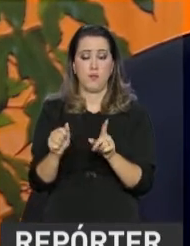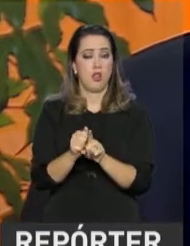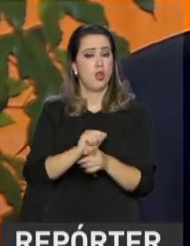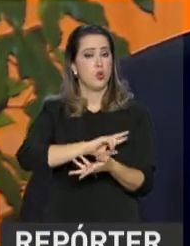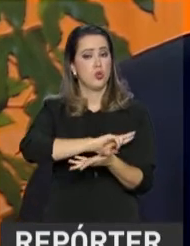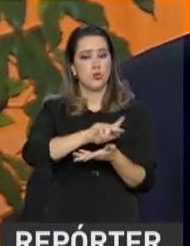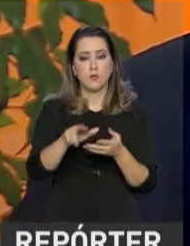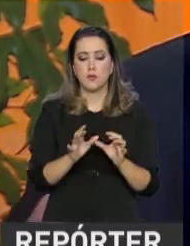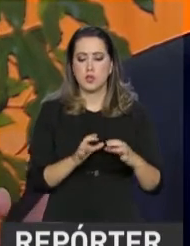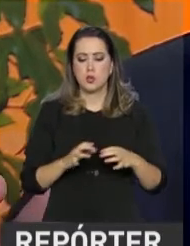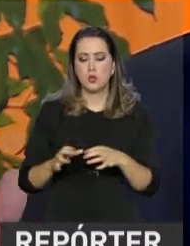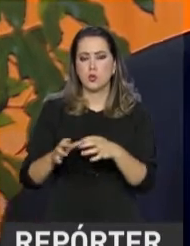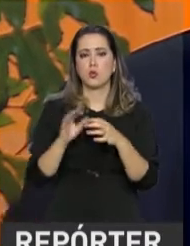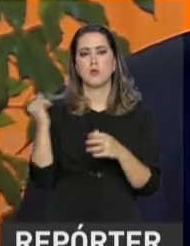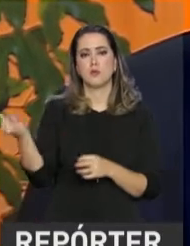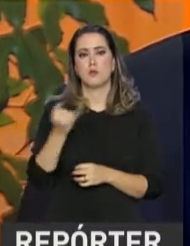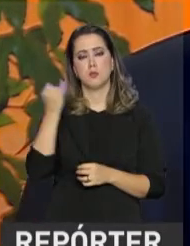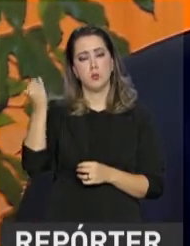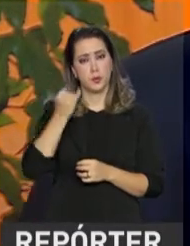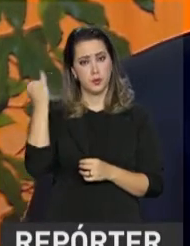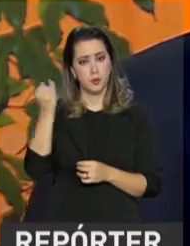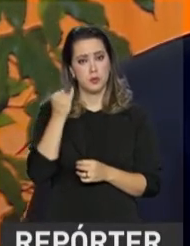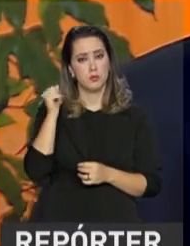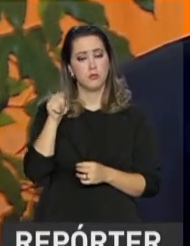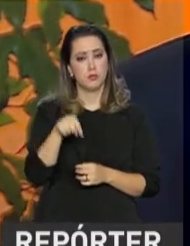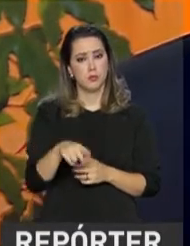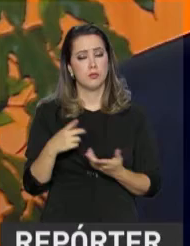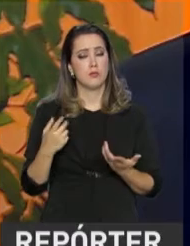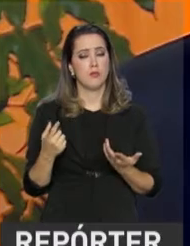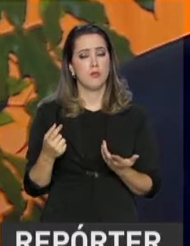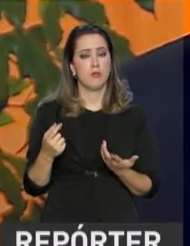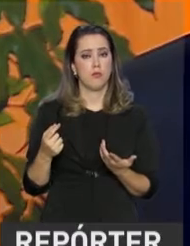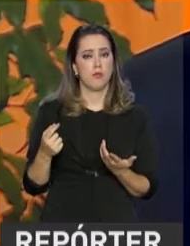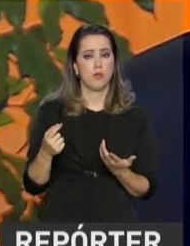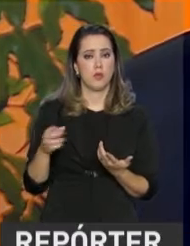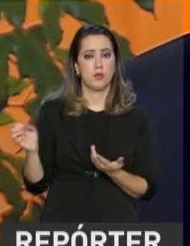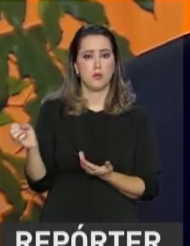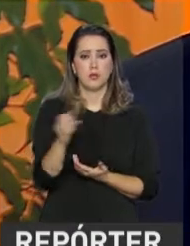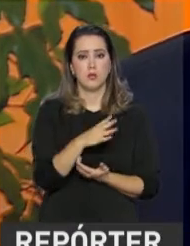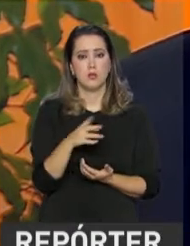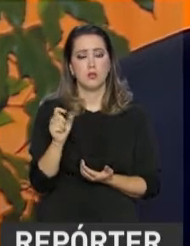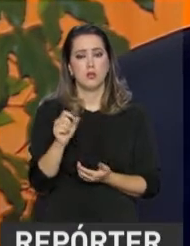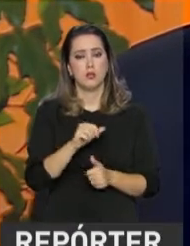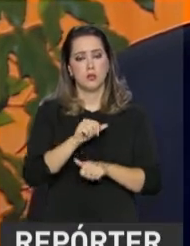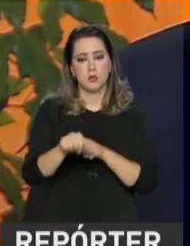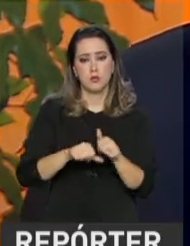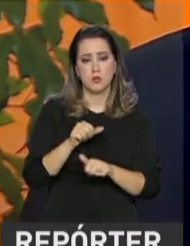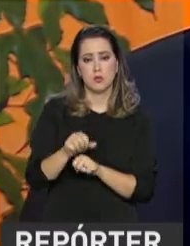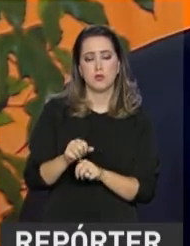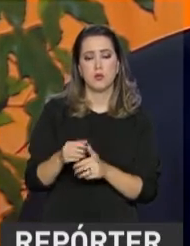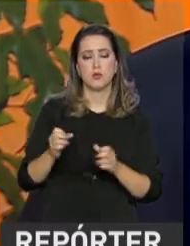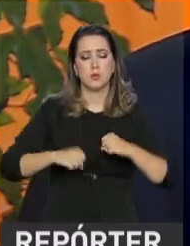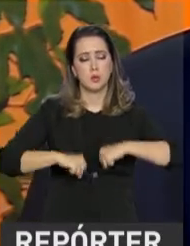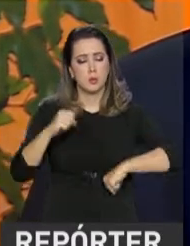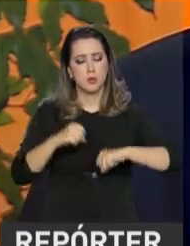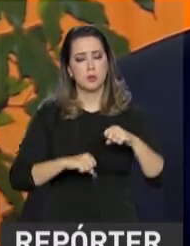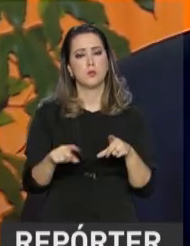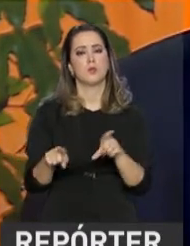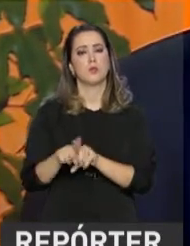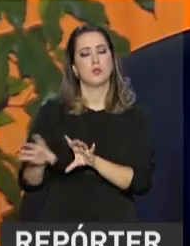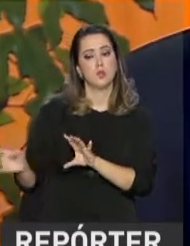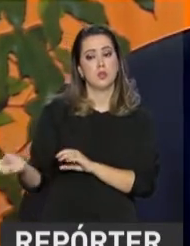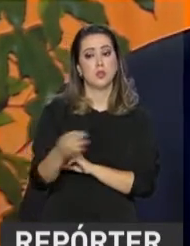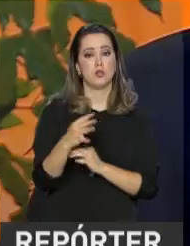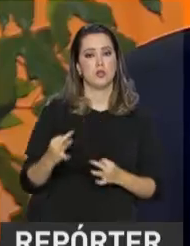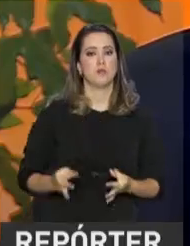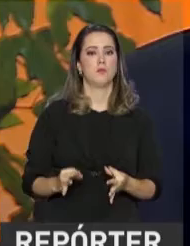estão é na ponta não só é da moda das modificações no sistema produtivo como também na incorporação de